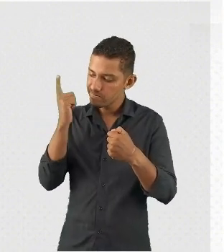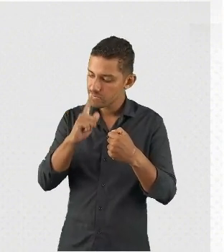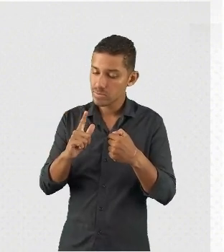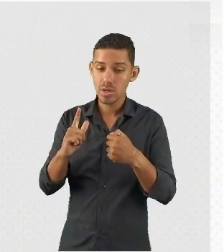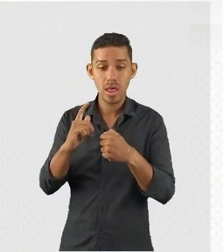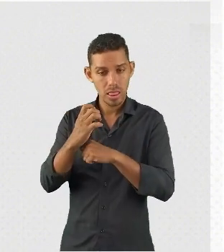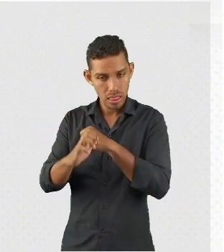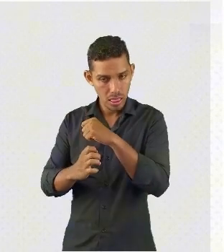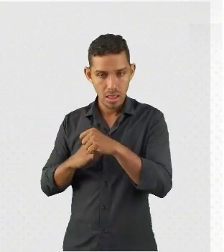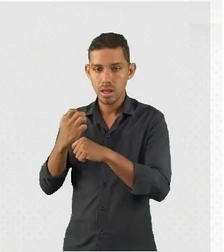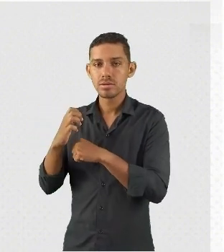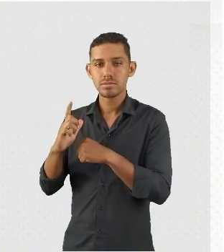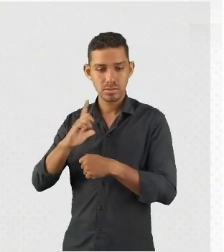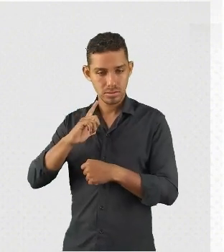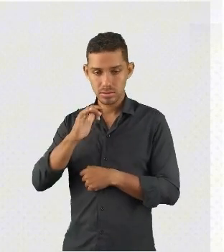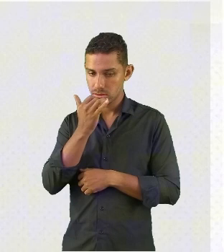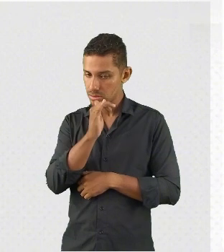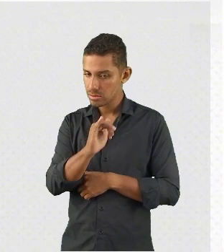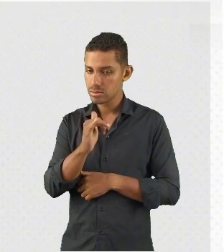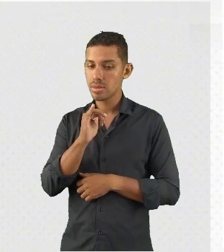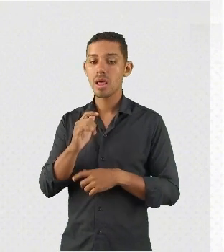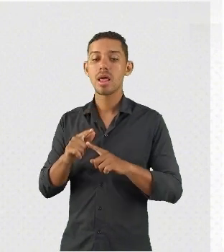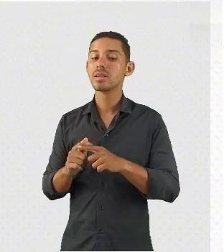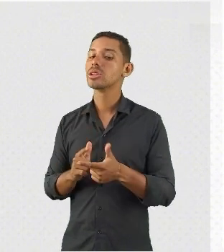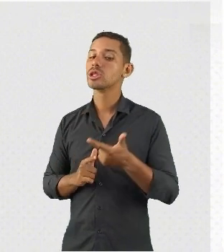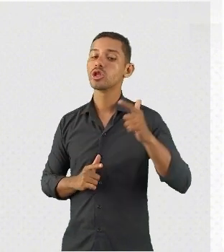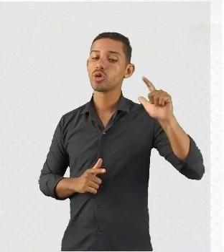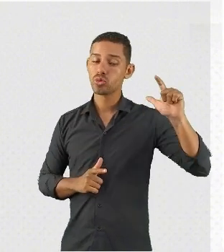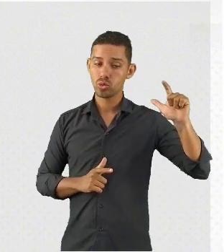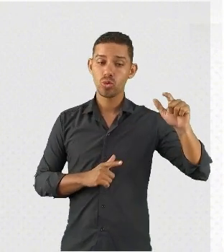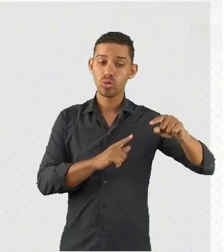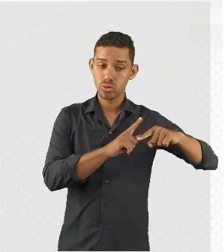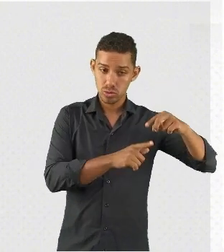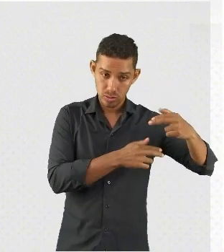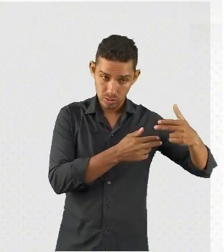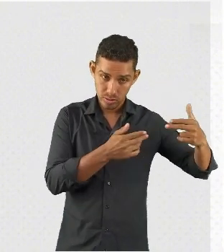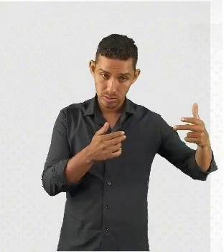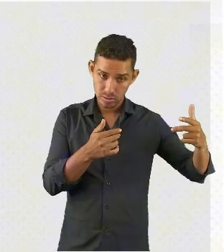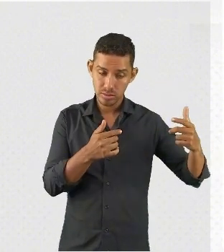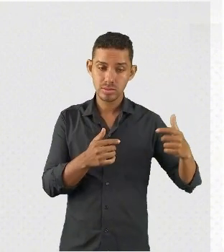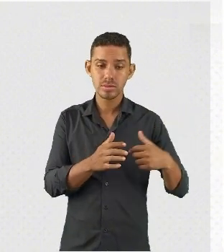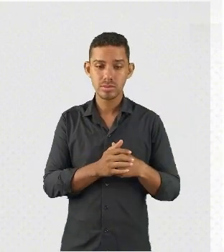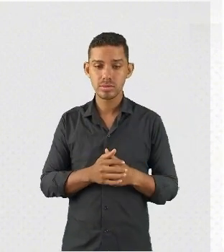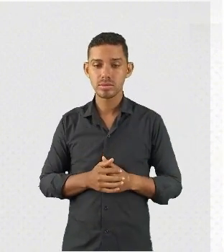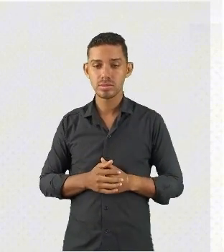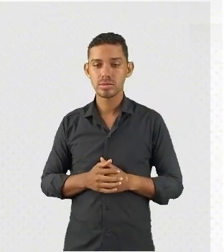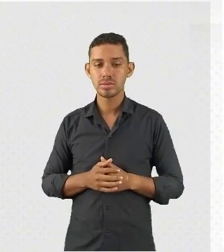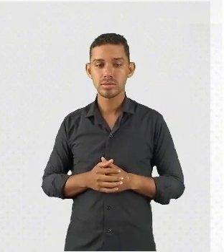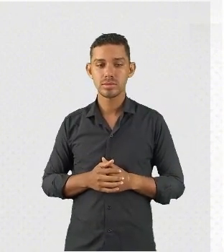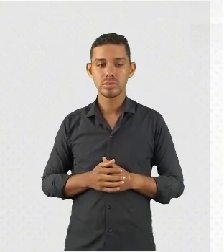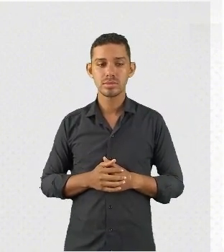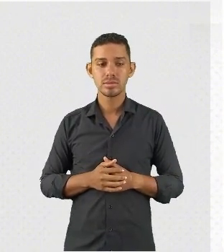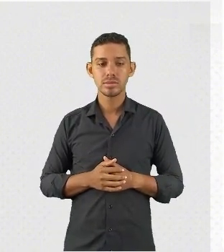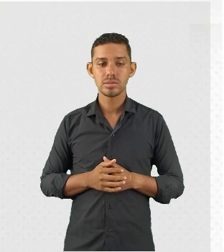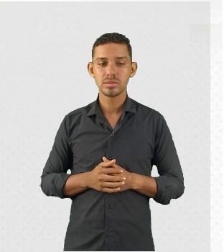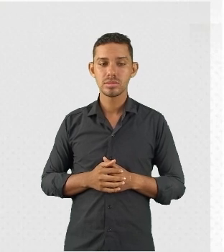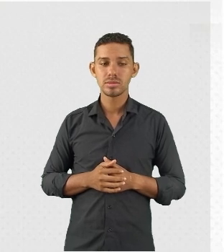a presença de um outro corpo ainda, de um meio pelo